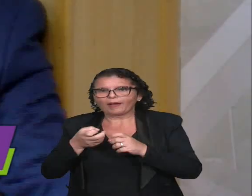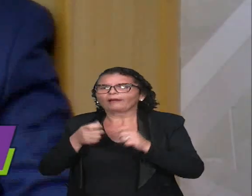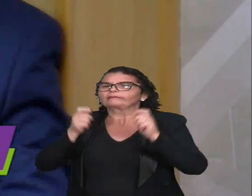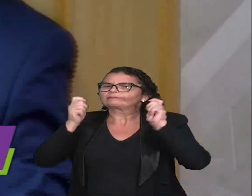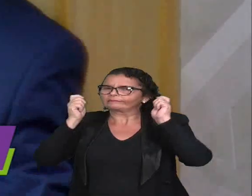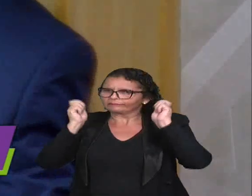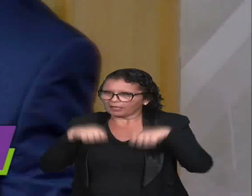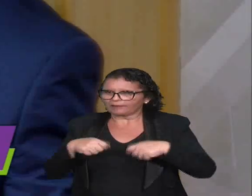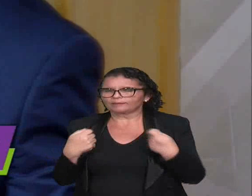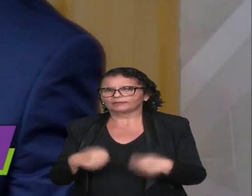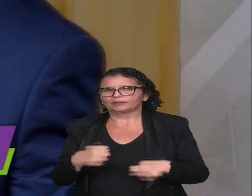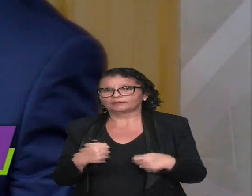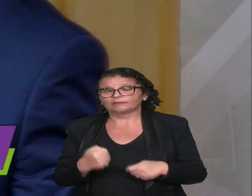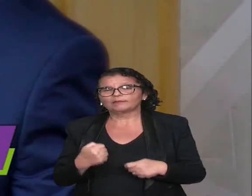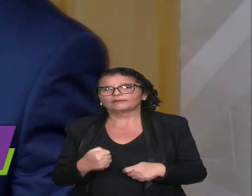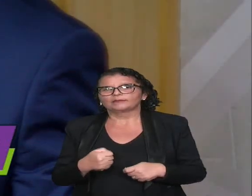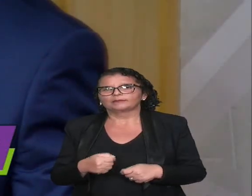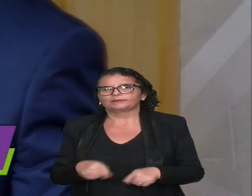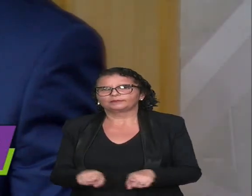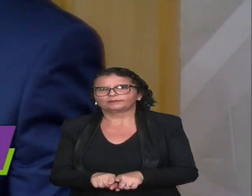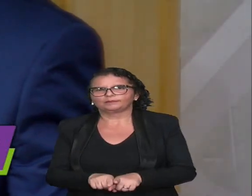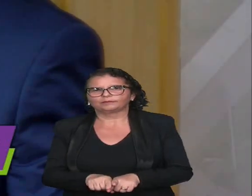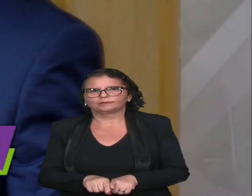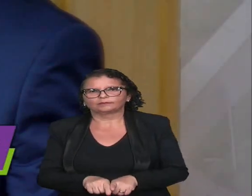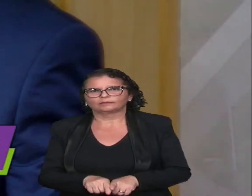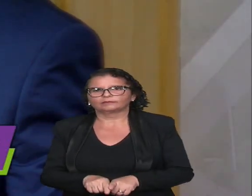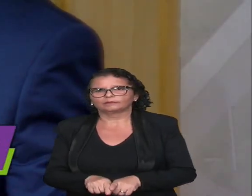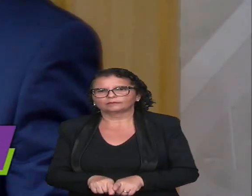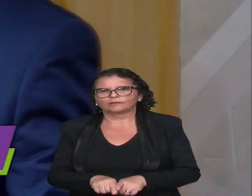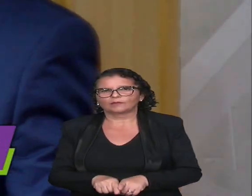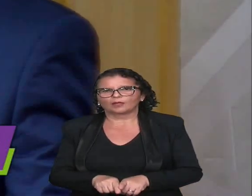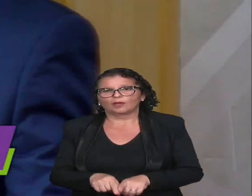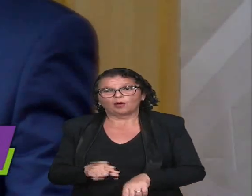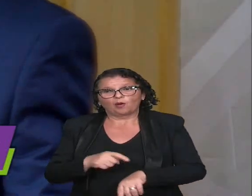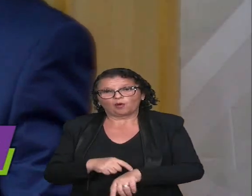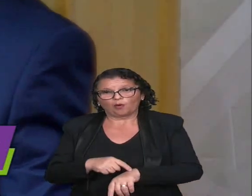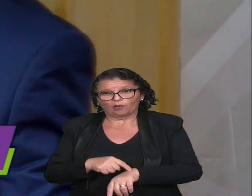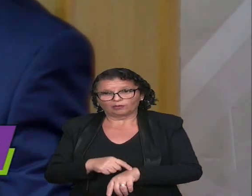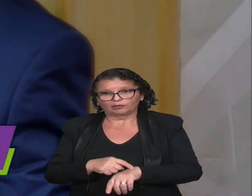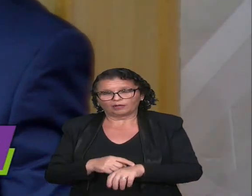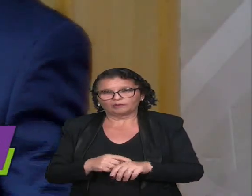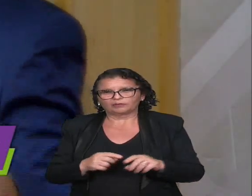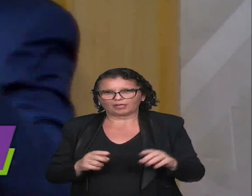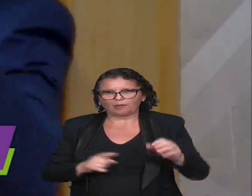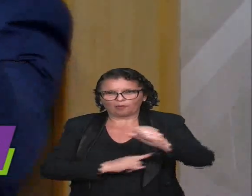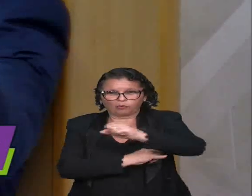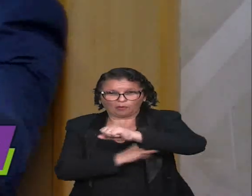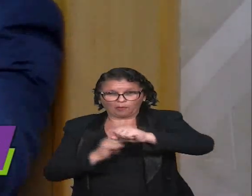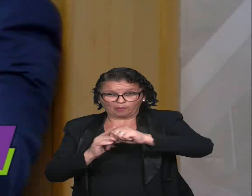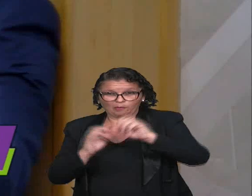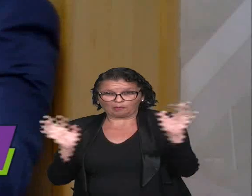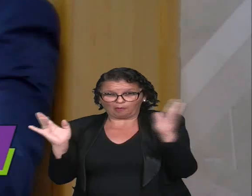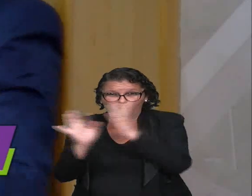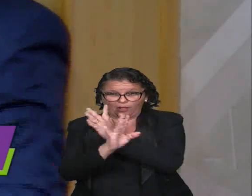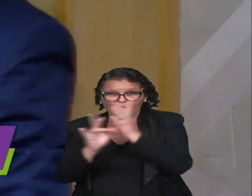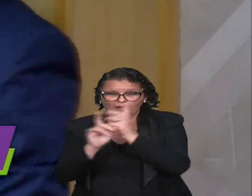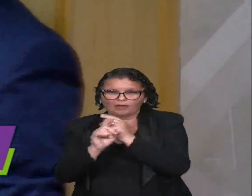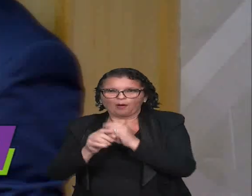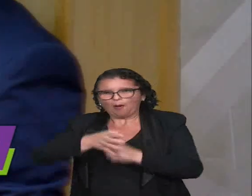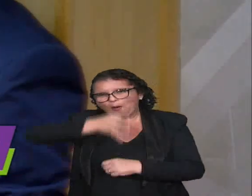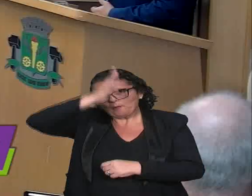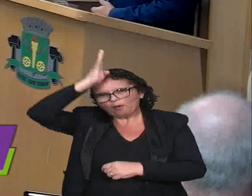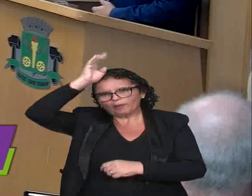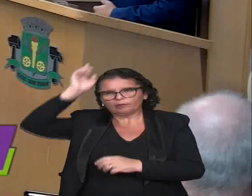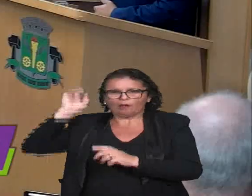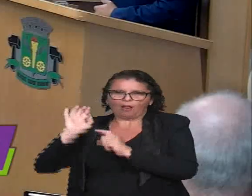tem uma necessidade porque todos nós sabemos presidente que em horário de Picos atravessar se acontecer algum incidente na zona norte e